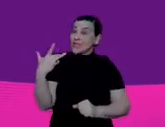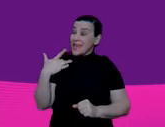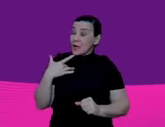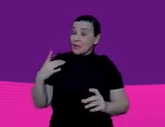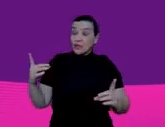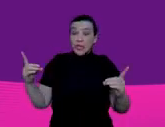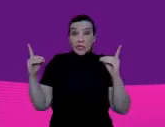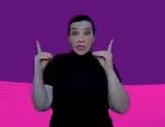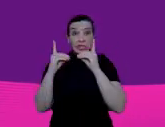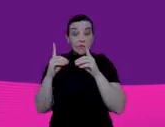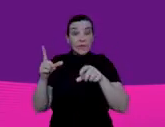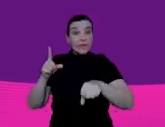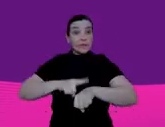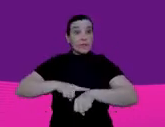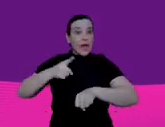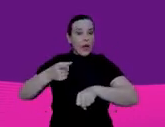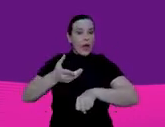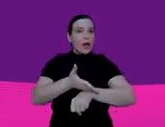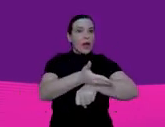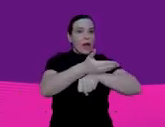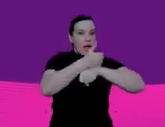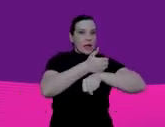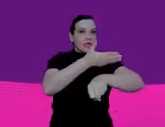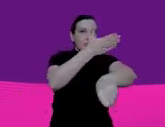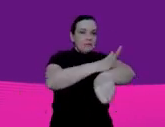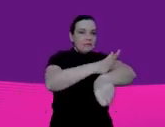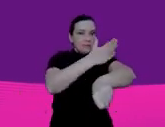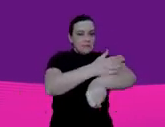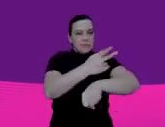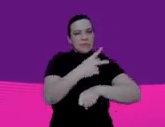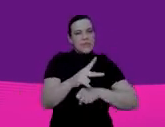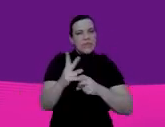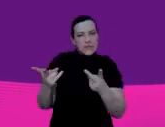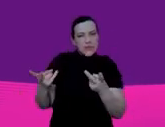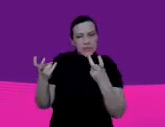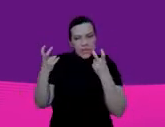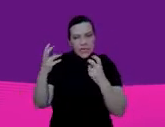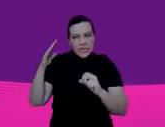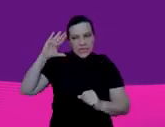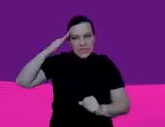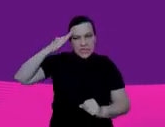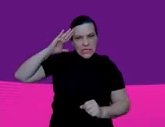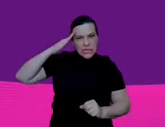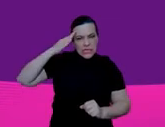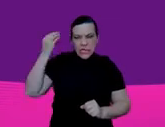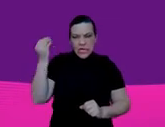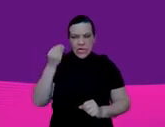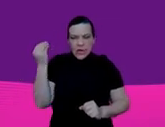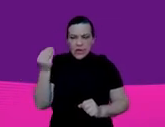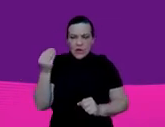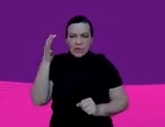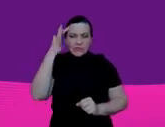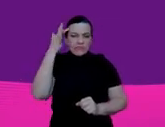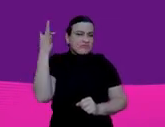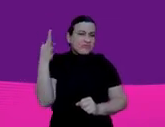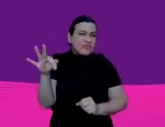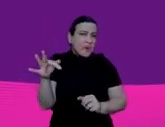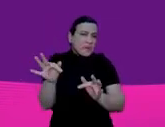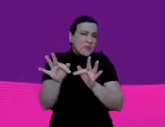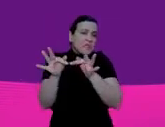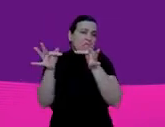Então, melhorar a capacidade de reconhecer os sinais de alarme, de reconhecer uma cefaleia primária. Afinal de contas, isso tudo